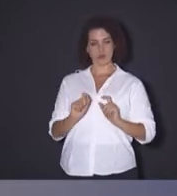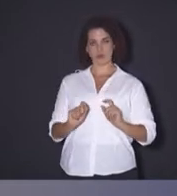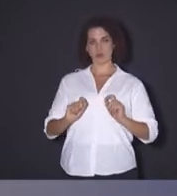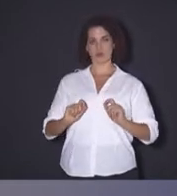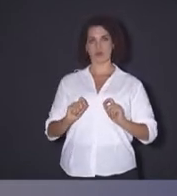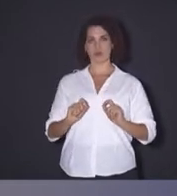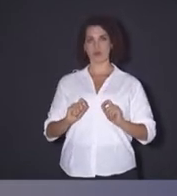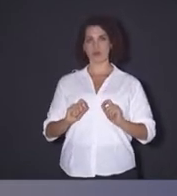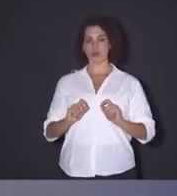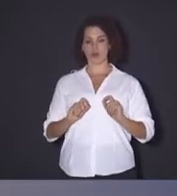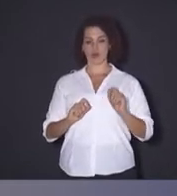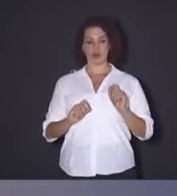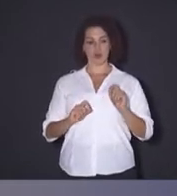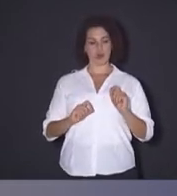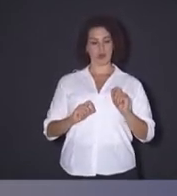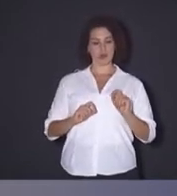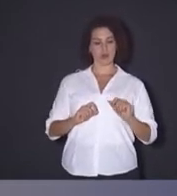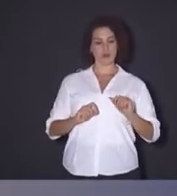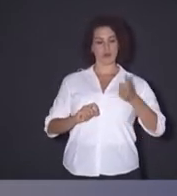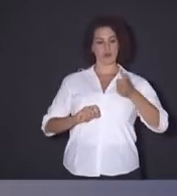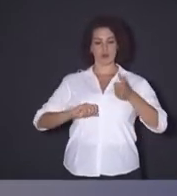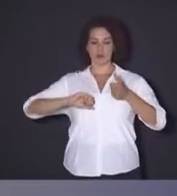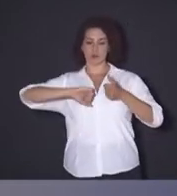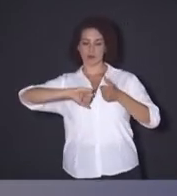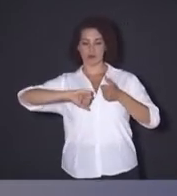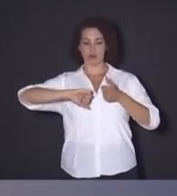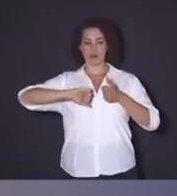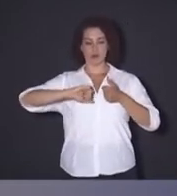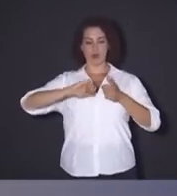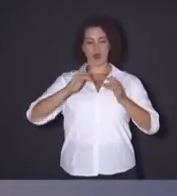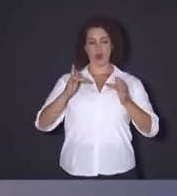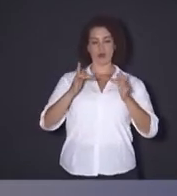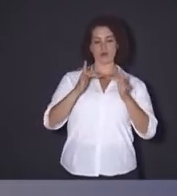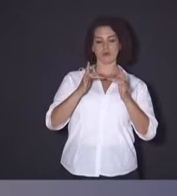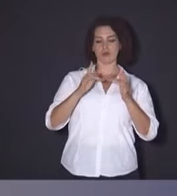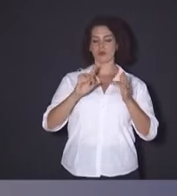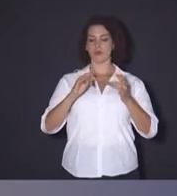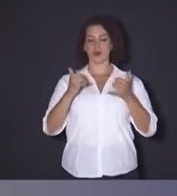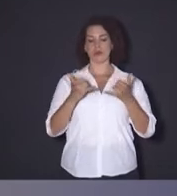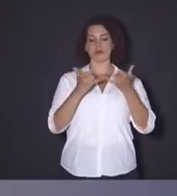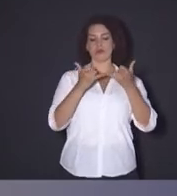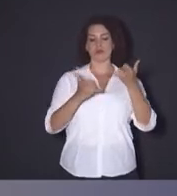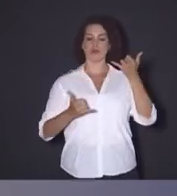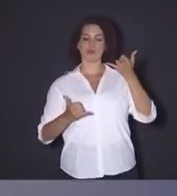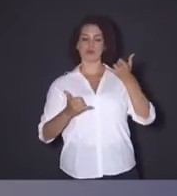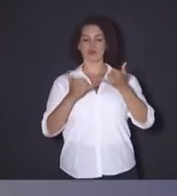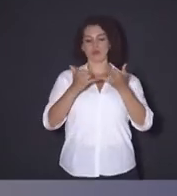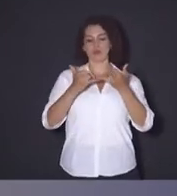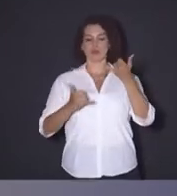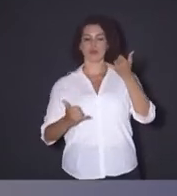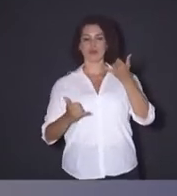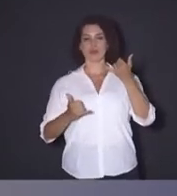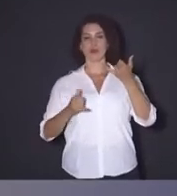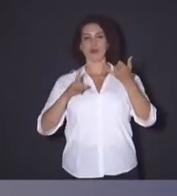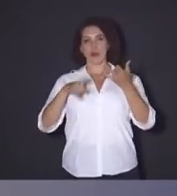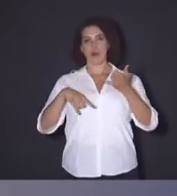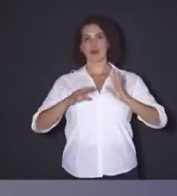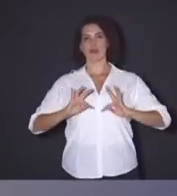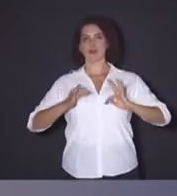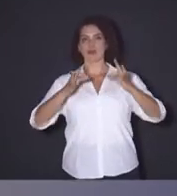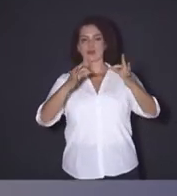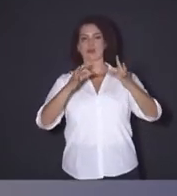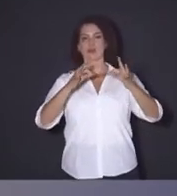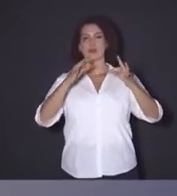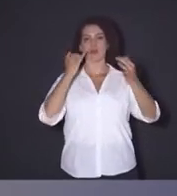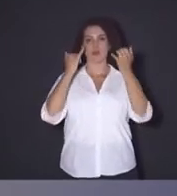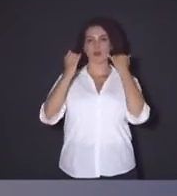on ou off, de estar ou não conectado, de estar, portanto, sob a ege das tecnologias, da informação e da comunicação.